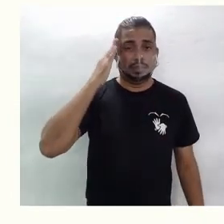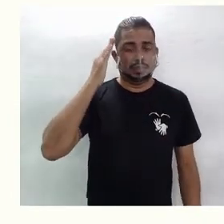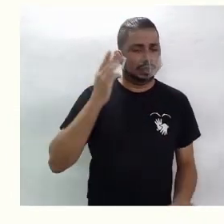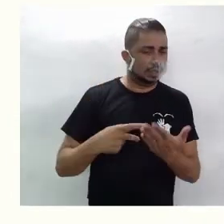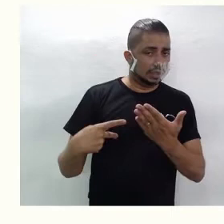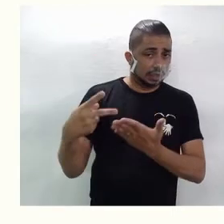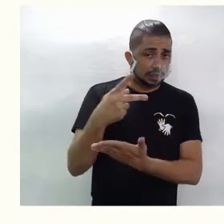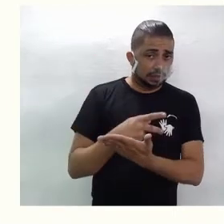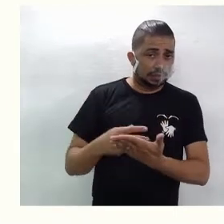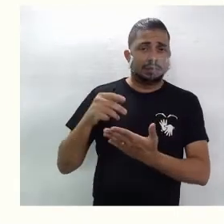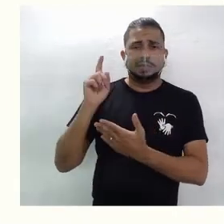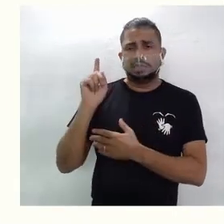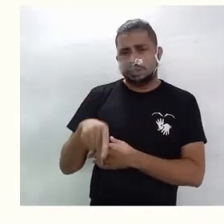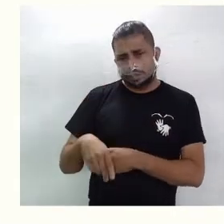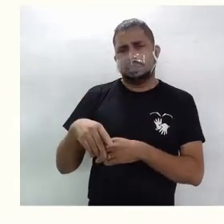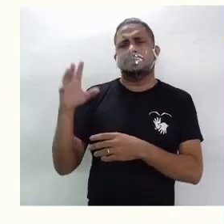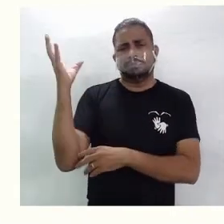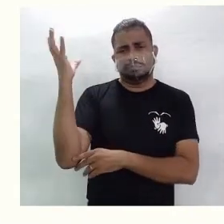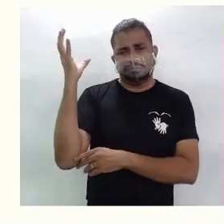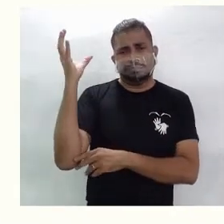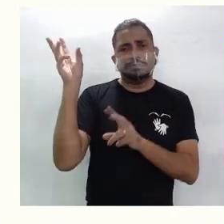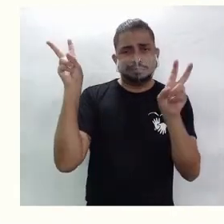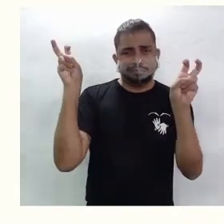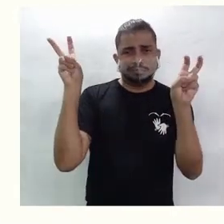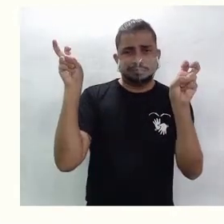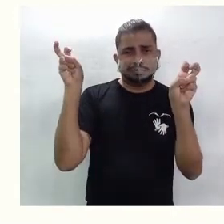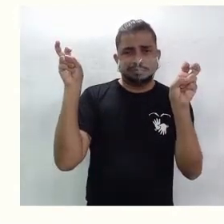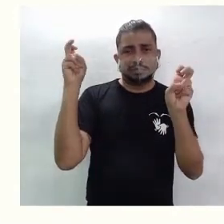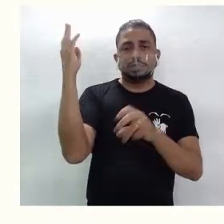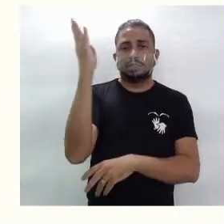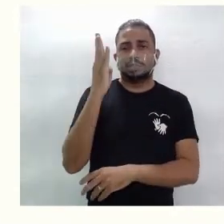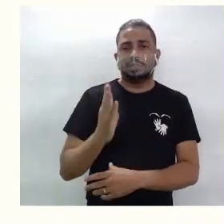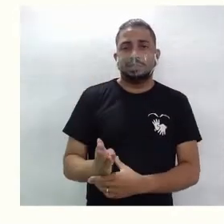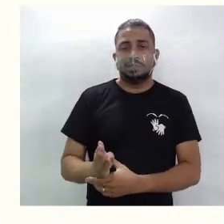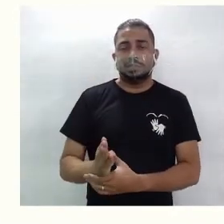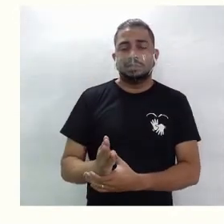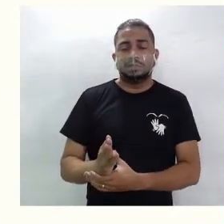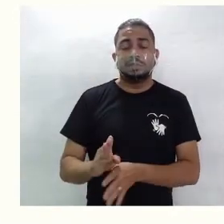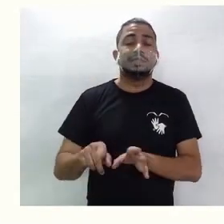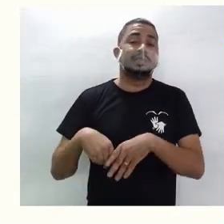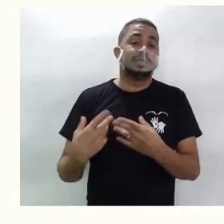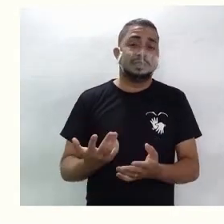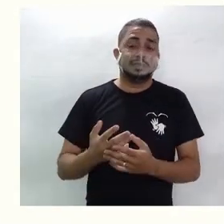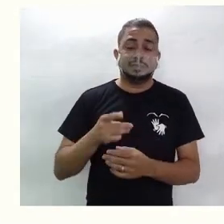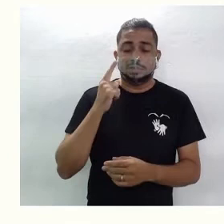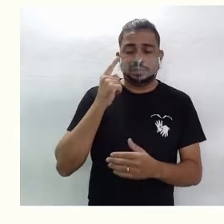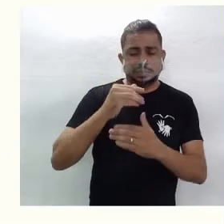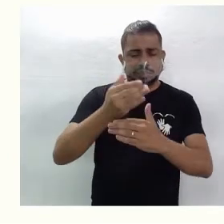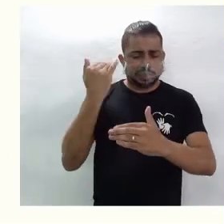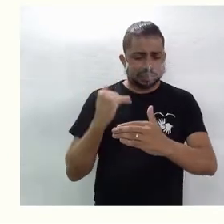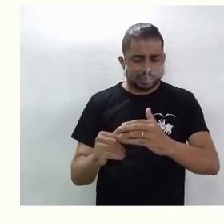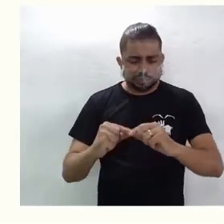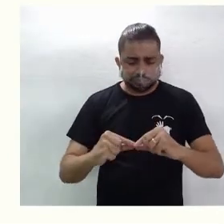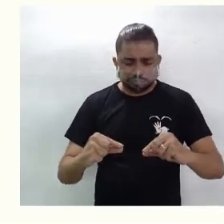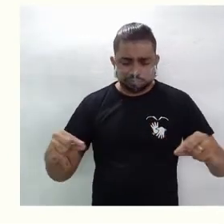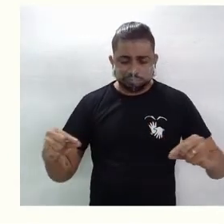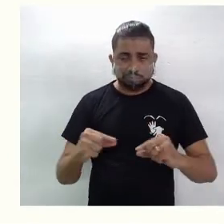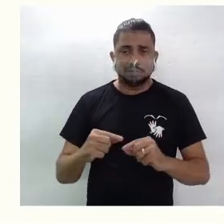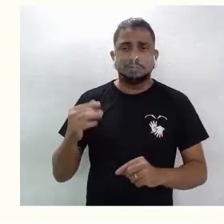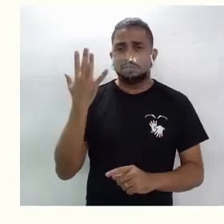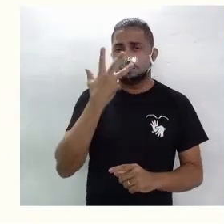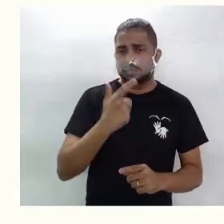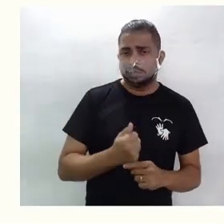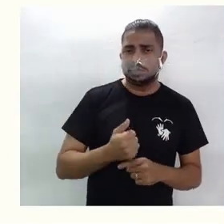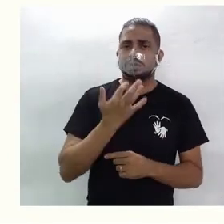mapa é sobre o clima, tá? Sobre o clima brasileiro, tá? Então, embaixo a gente vê aí a legenda bem bonitinha, né? Um mapa